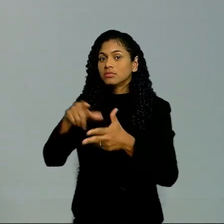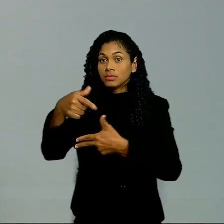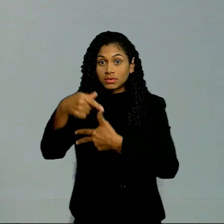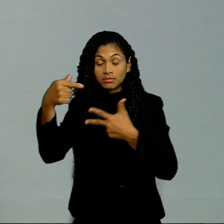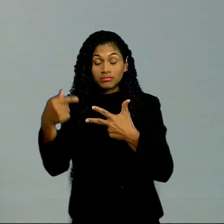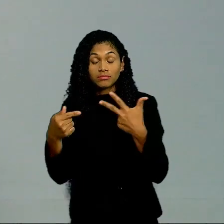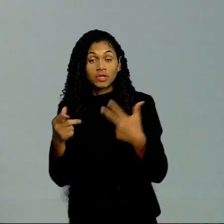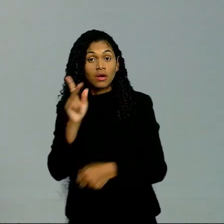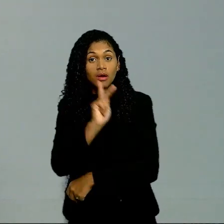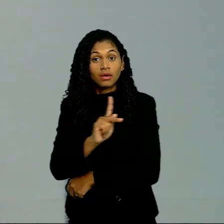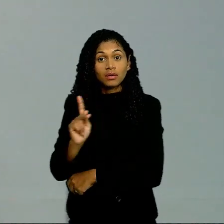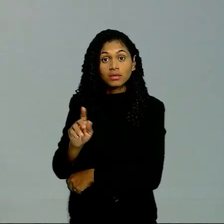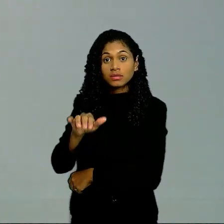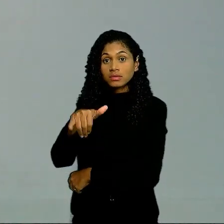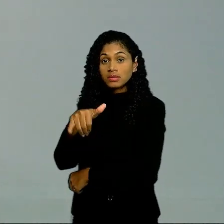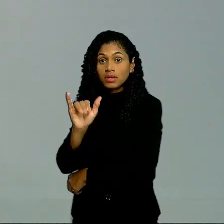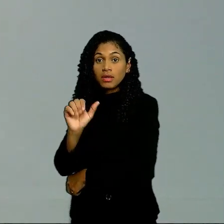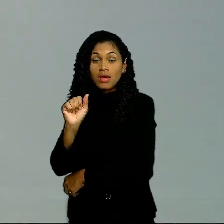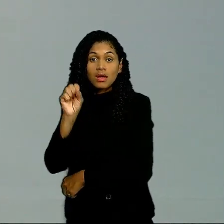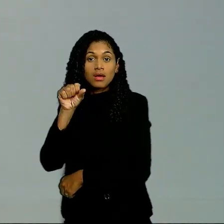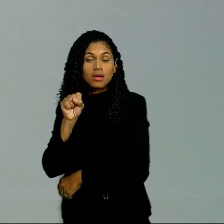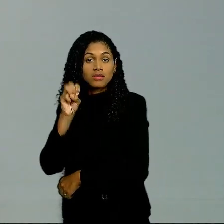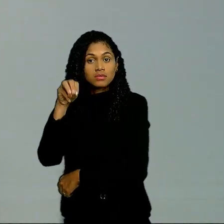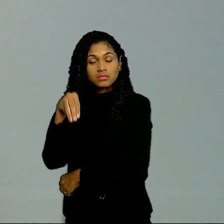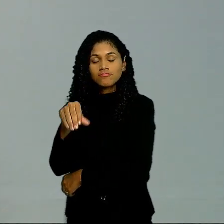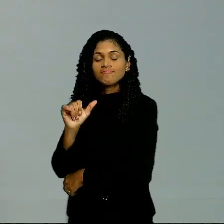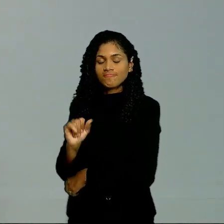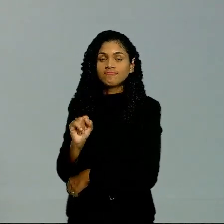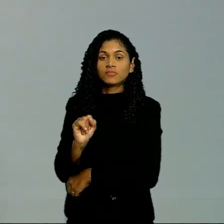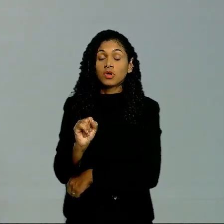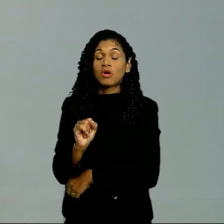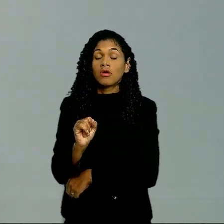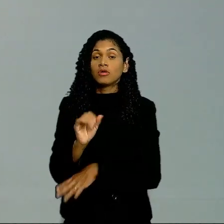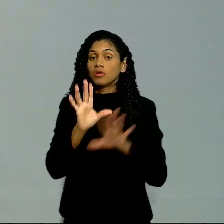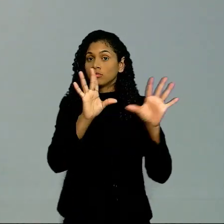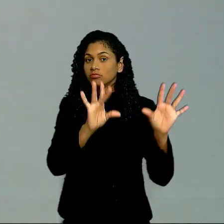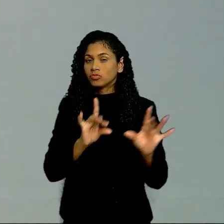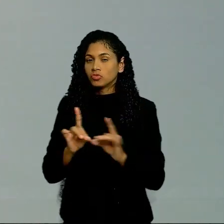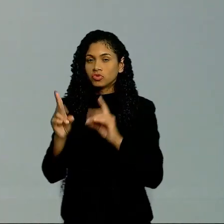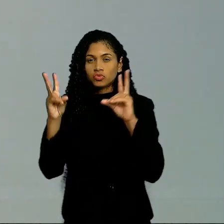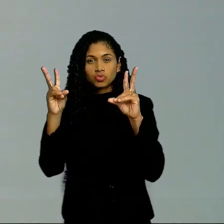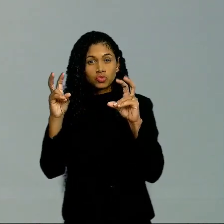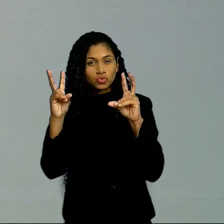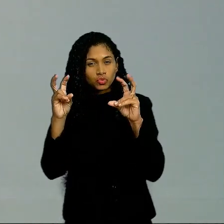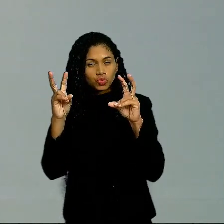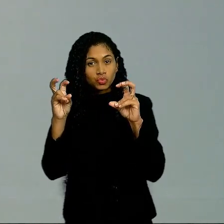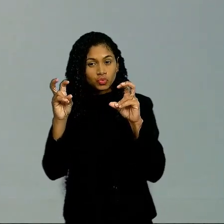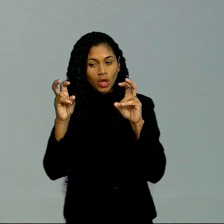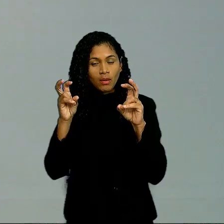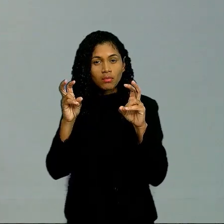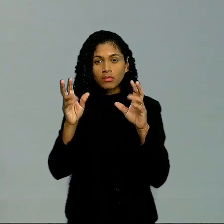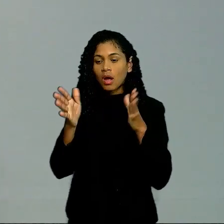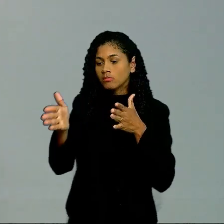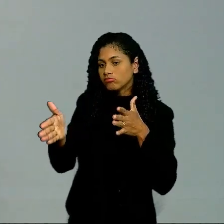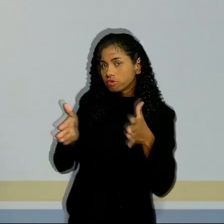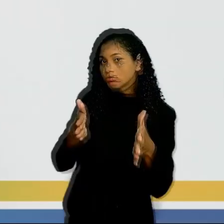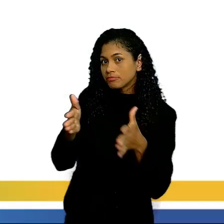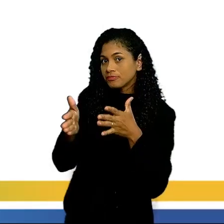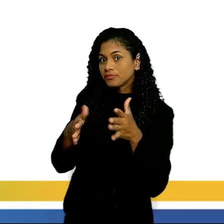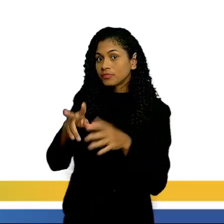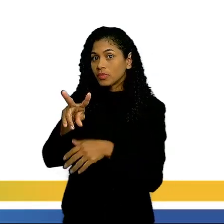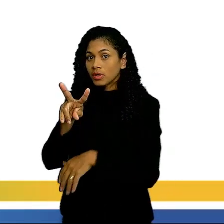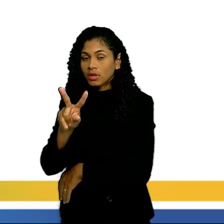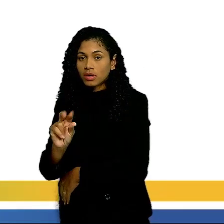Yasmin e hoje eu trouxe a Era Vargas para a gente relembrar esse assunto aí tão queridinho do Enem, né? Vamos